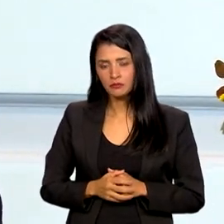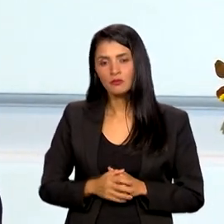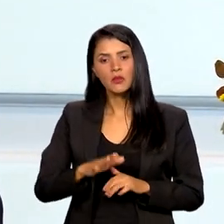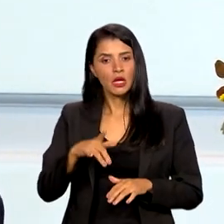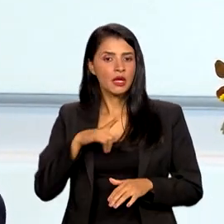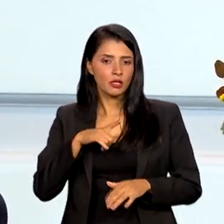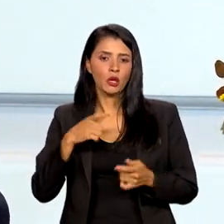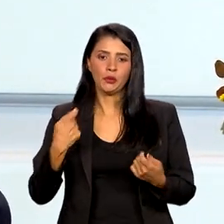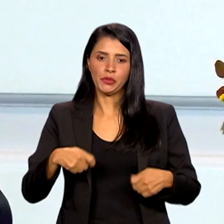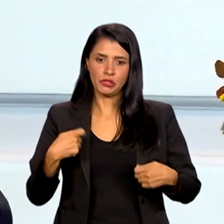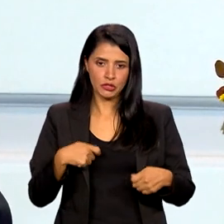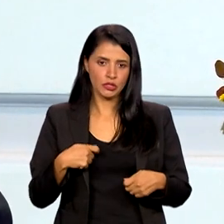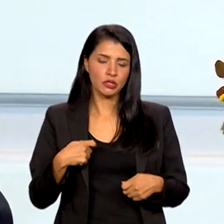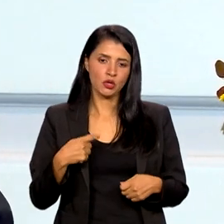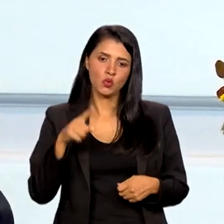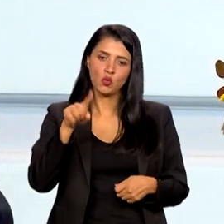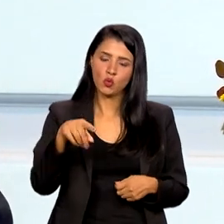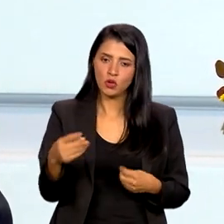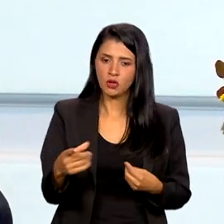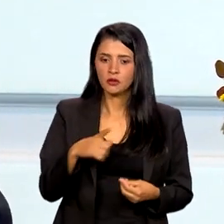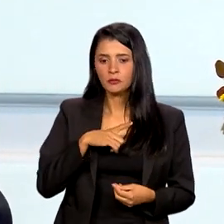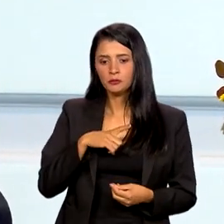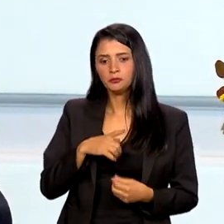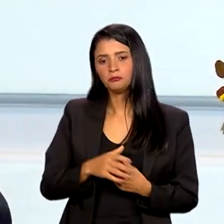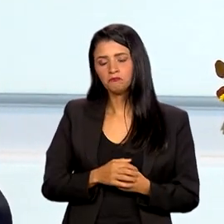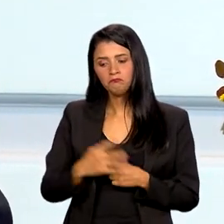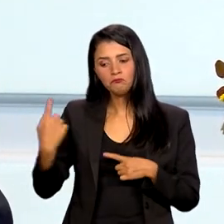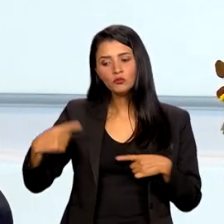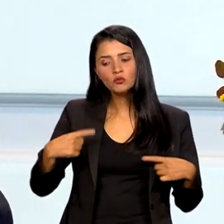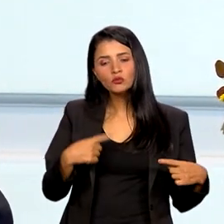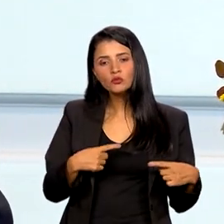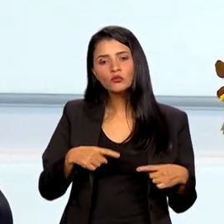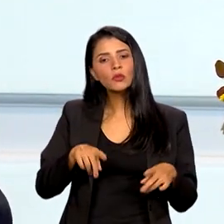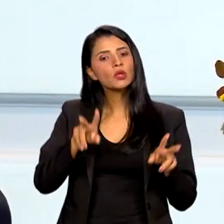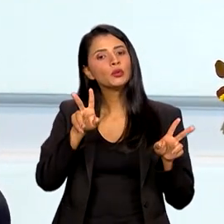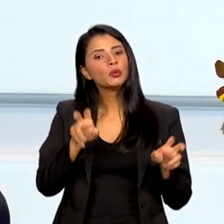Passa necessariamente por